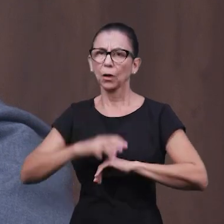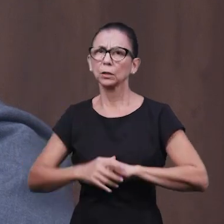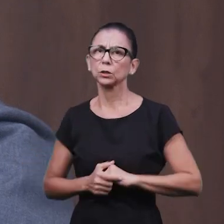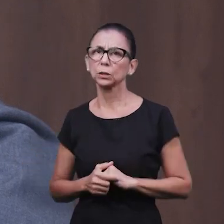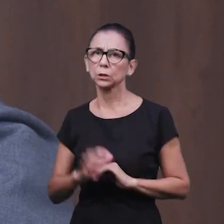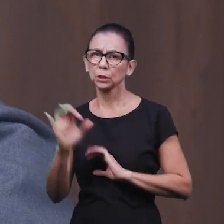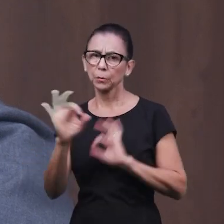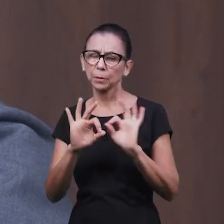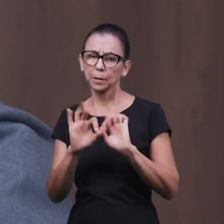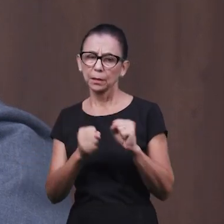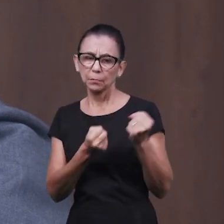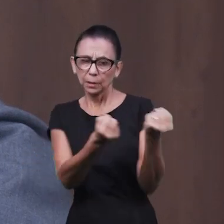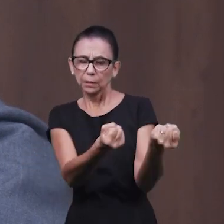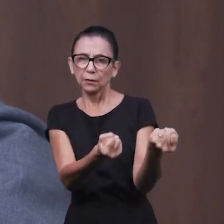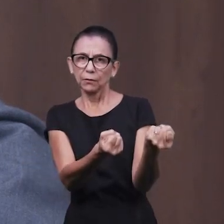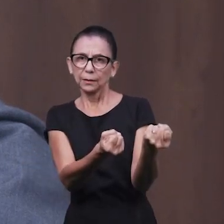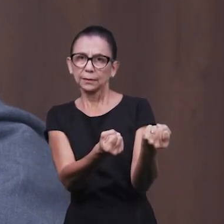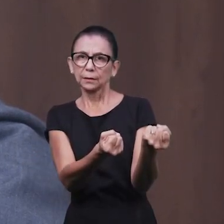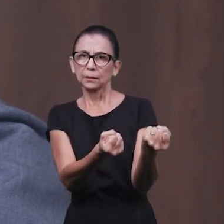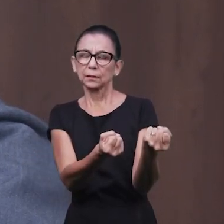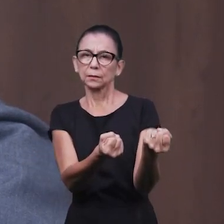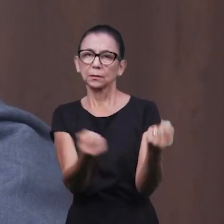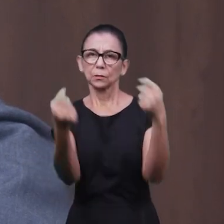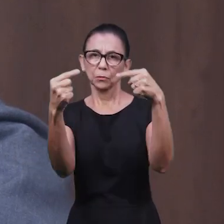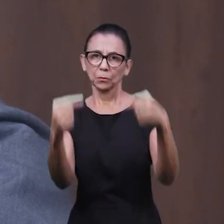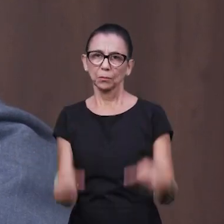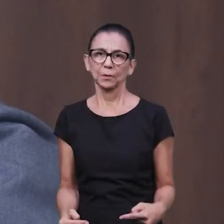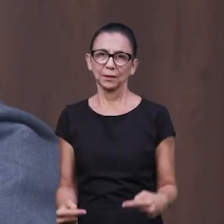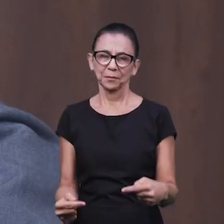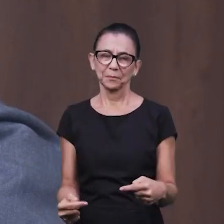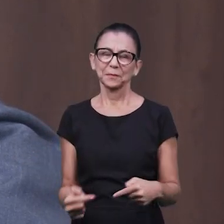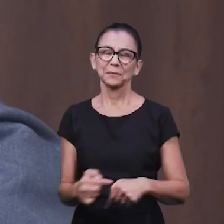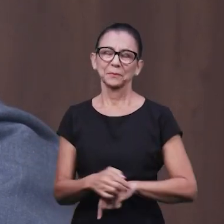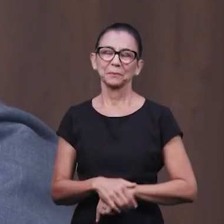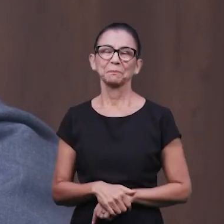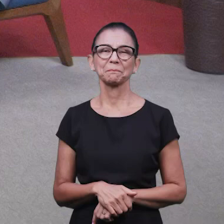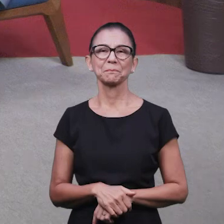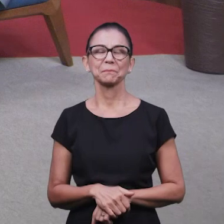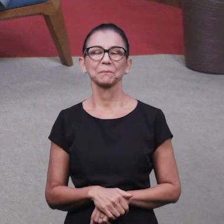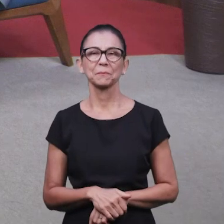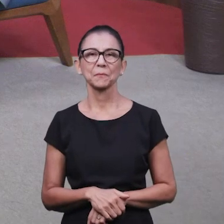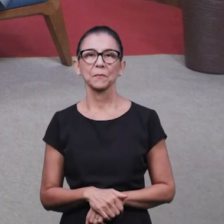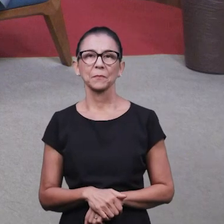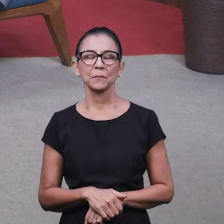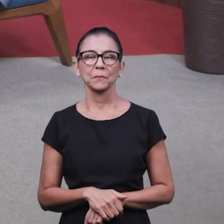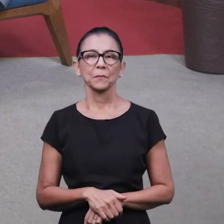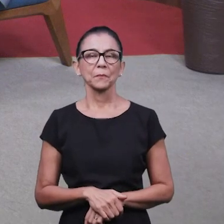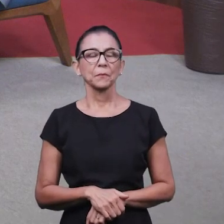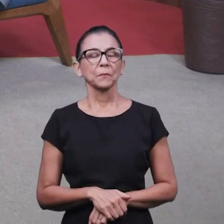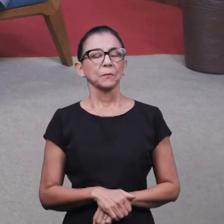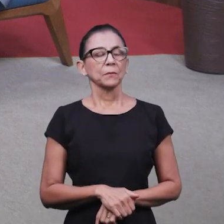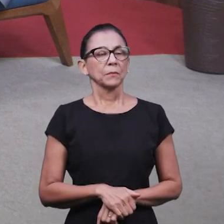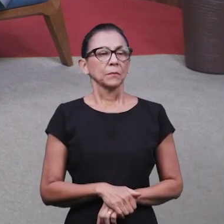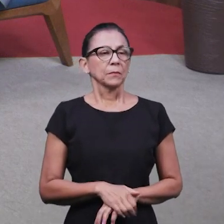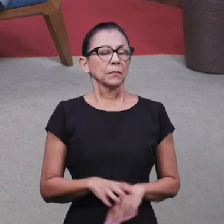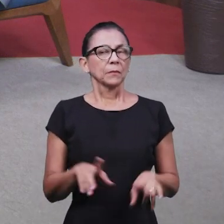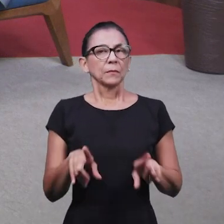ou armados até, digamos assim, contra as oposições que se levantam nessa última hora. E é impressionante